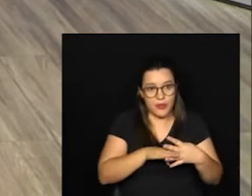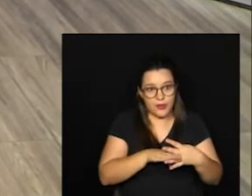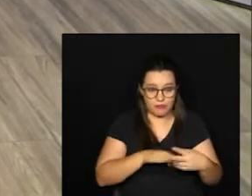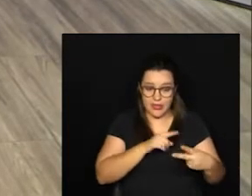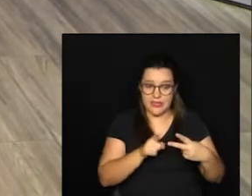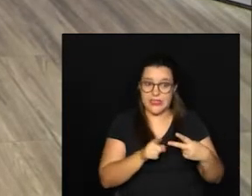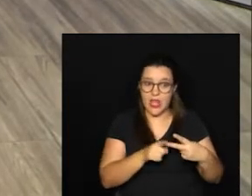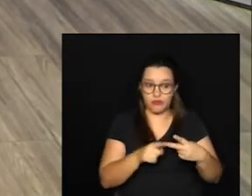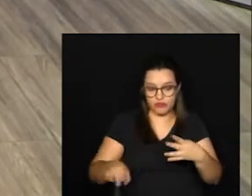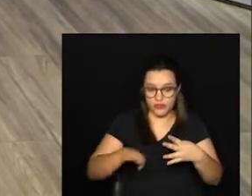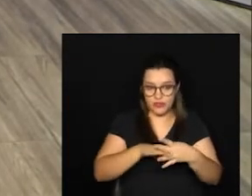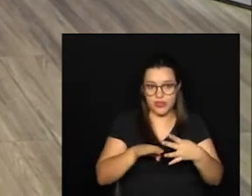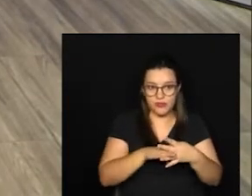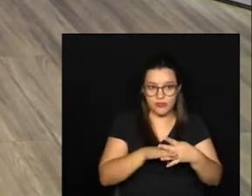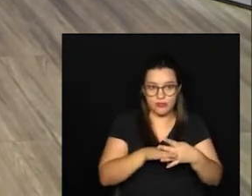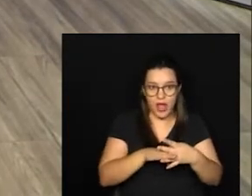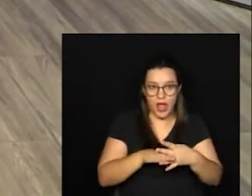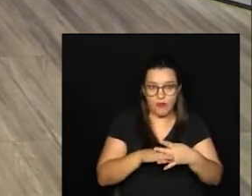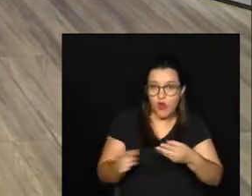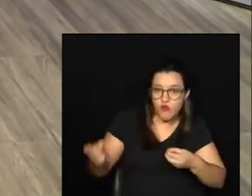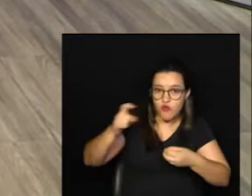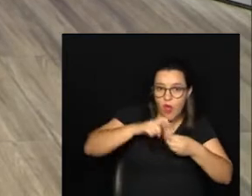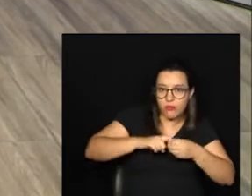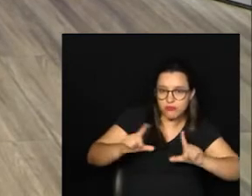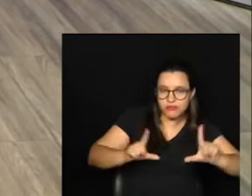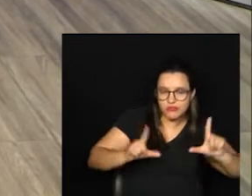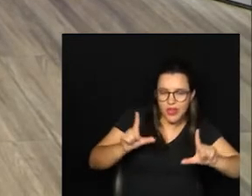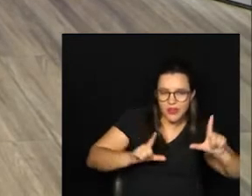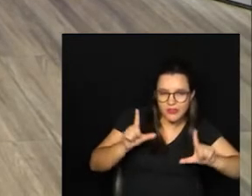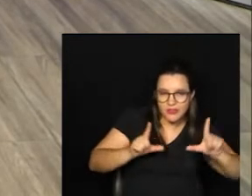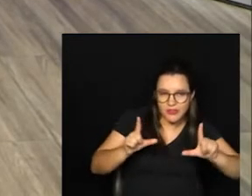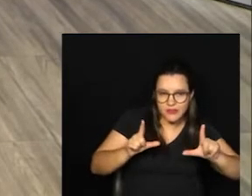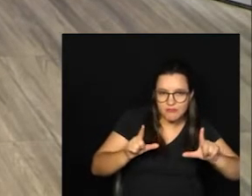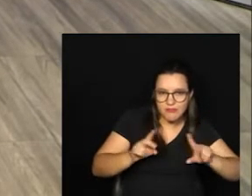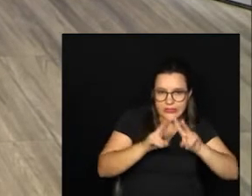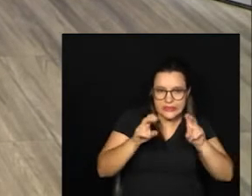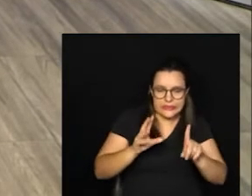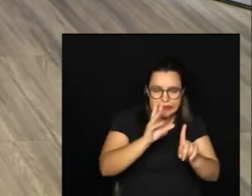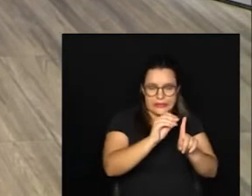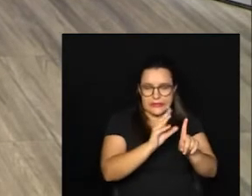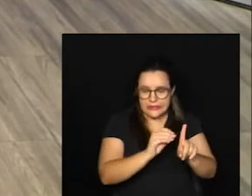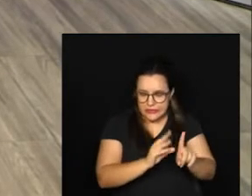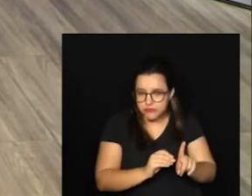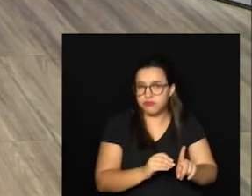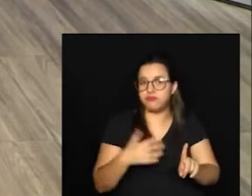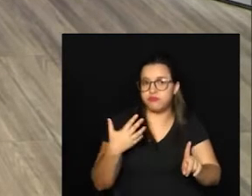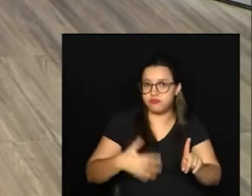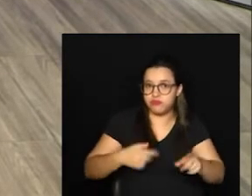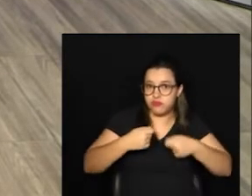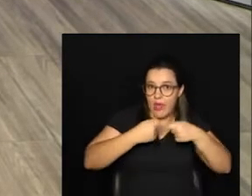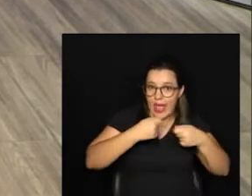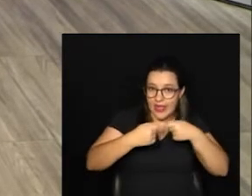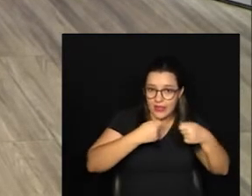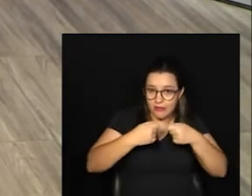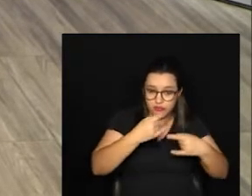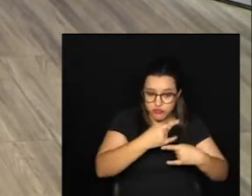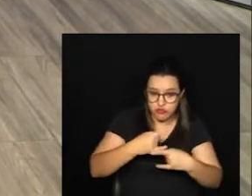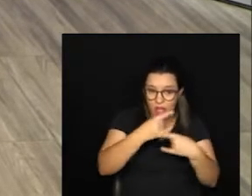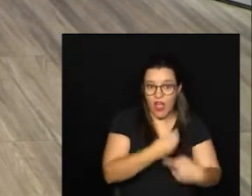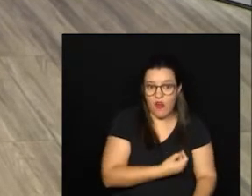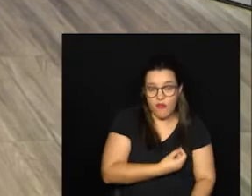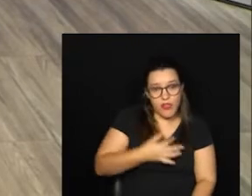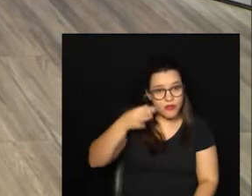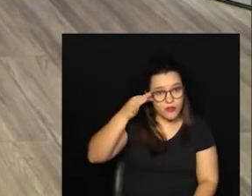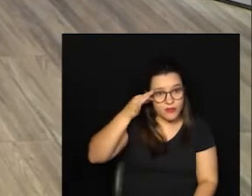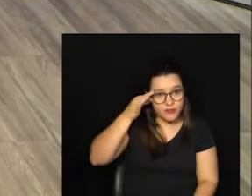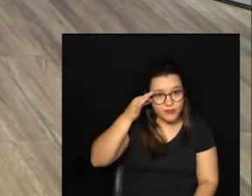nosso programa e na volta a gente vai falar sobre importunação sexual, tem uma entrevista ao vivo e também